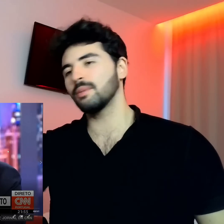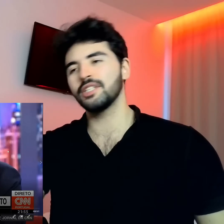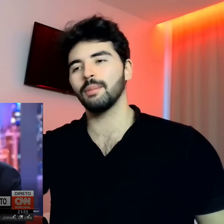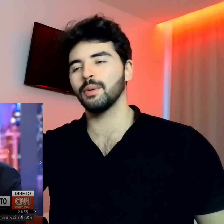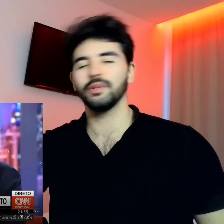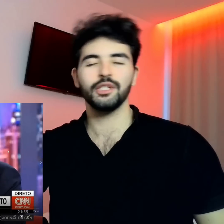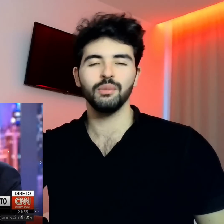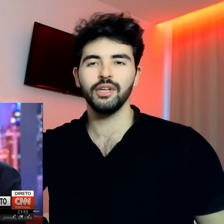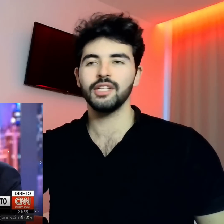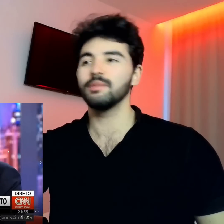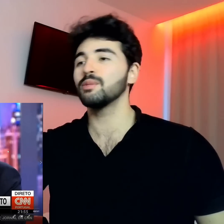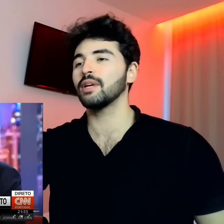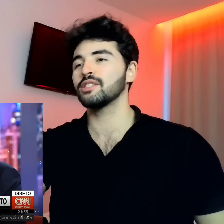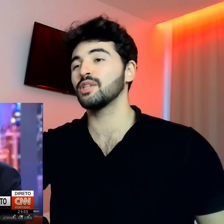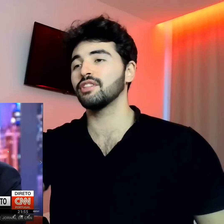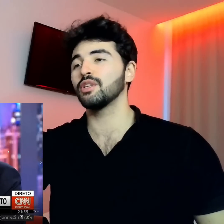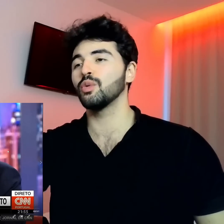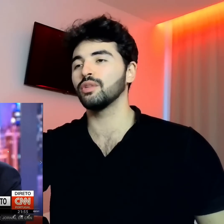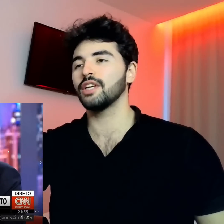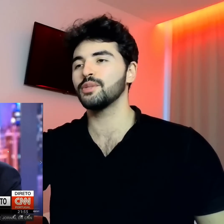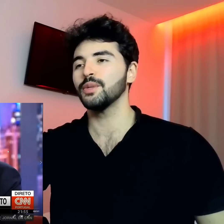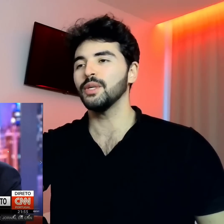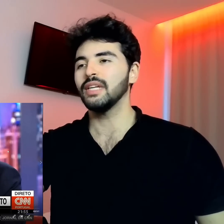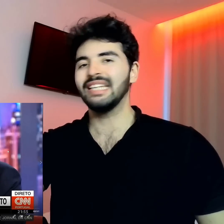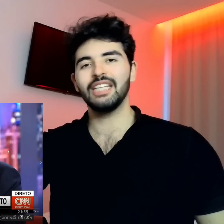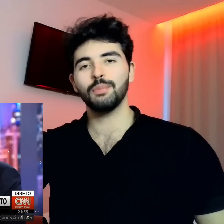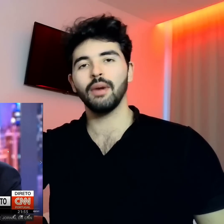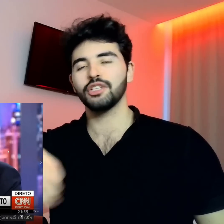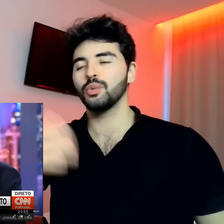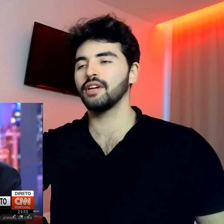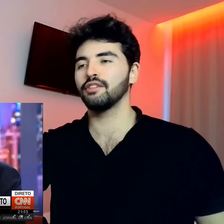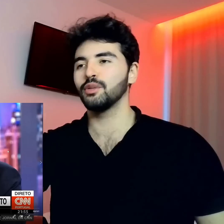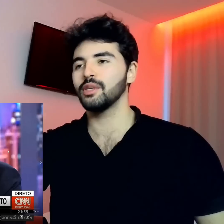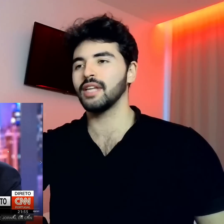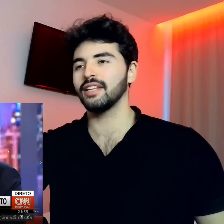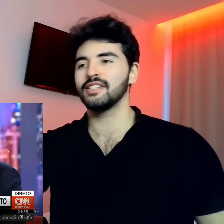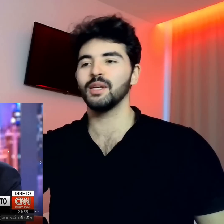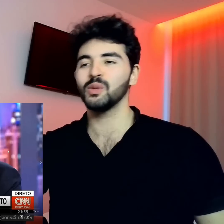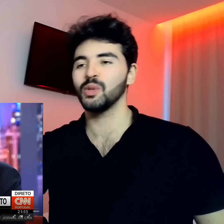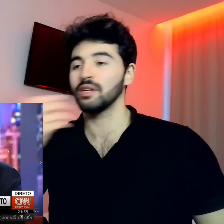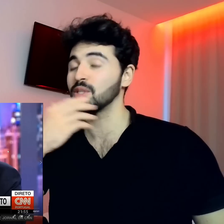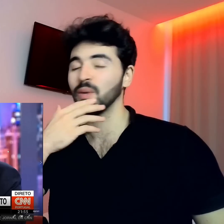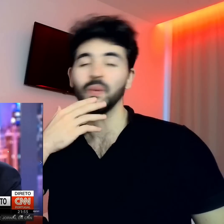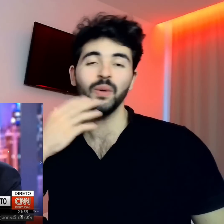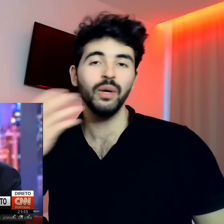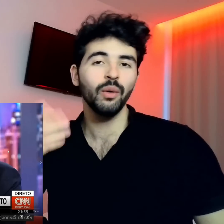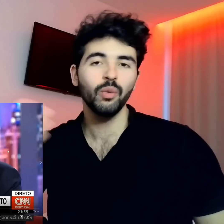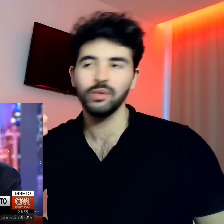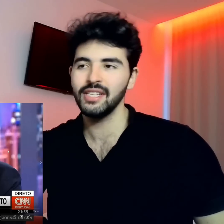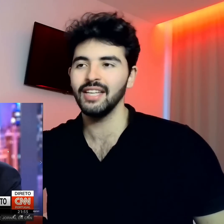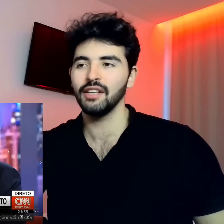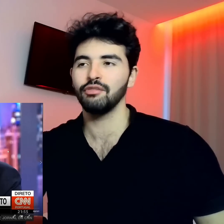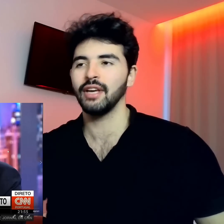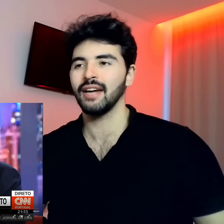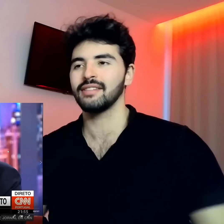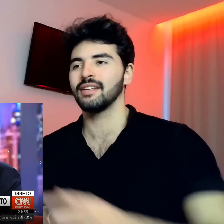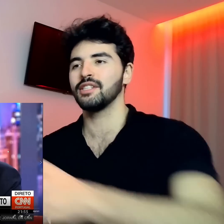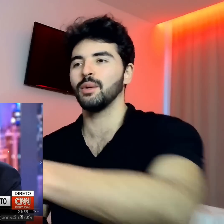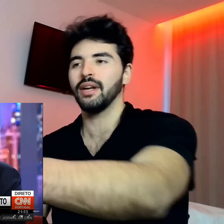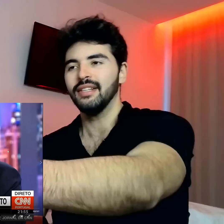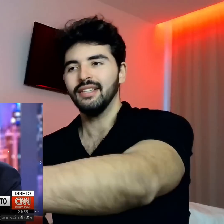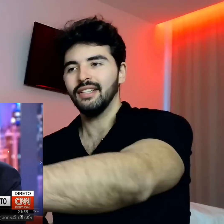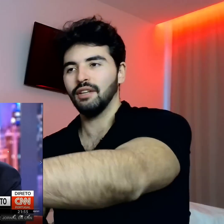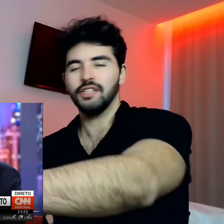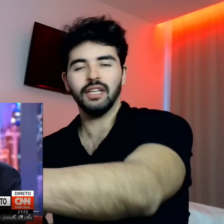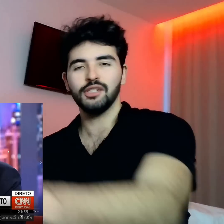Eu percebo que isto é para contexto humorístico, mas eu por acaso gostava de ter o contexto das partes que o André Ventura está a dizer e do Sócrates, que eu não consigo identificar. Se é que isto